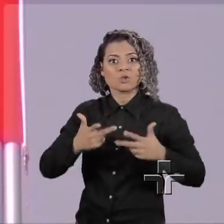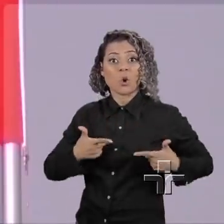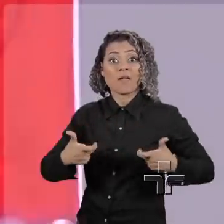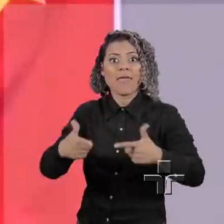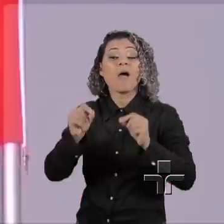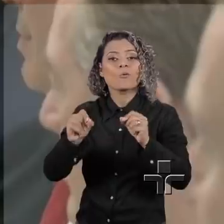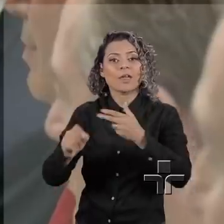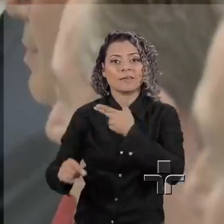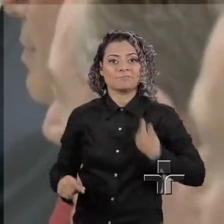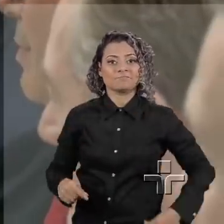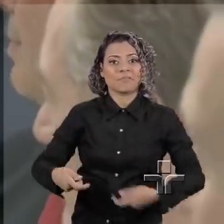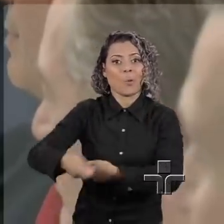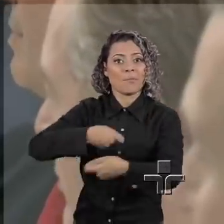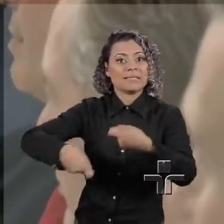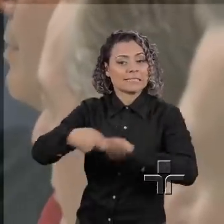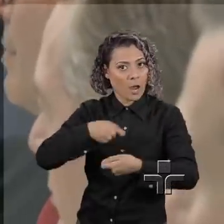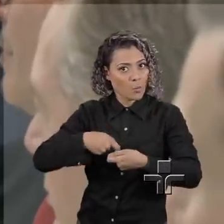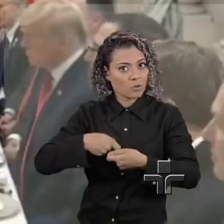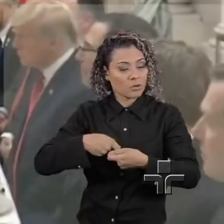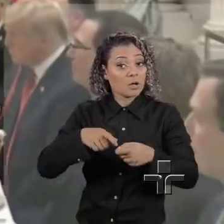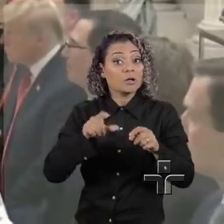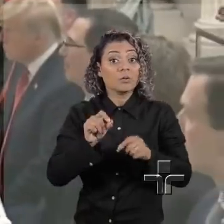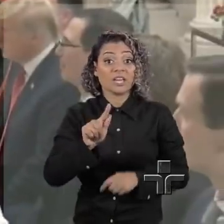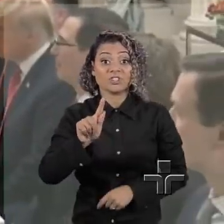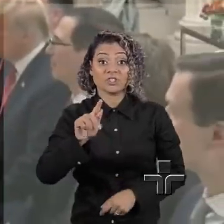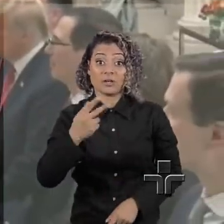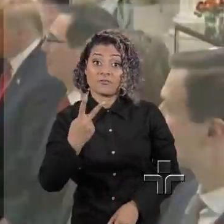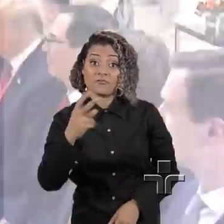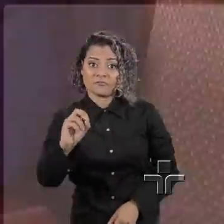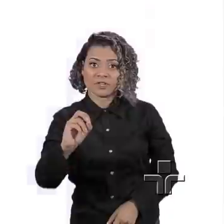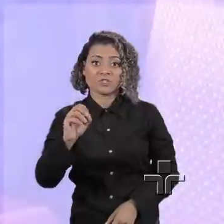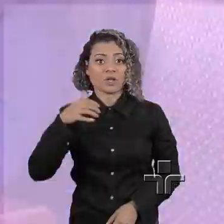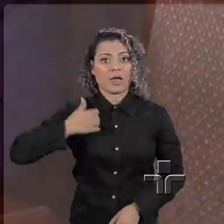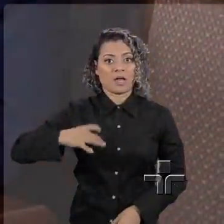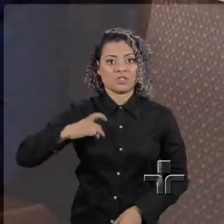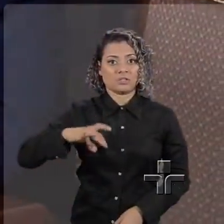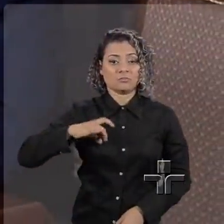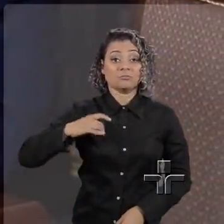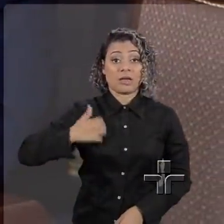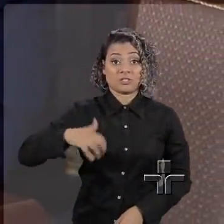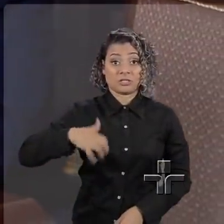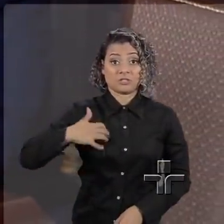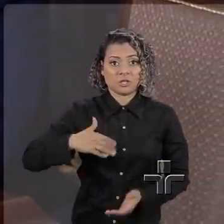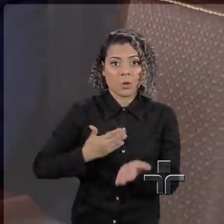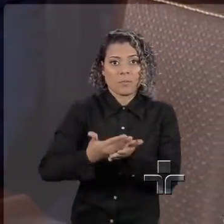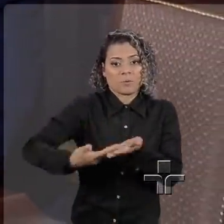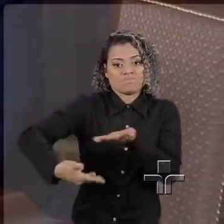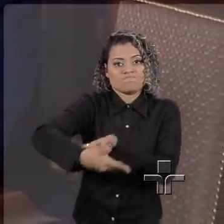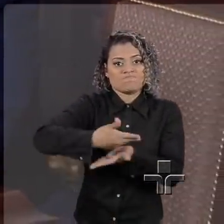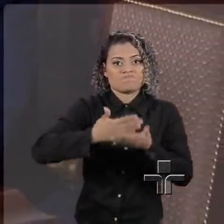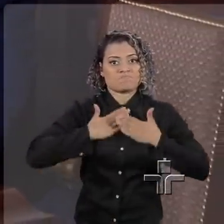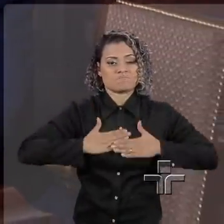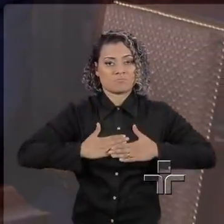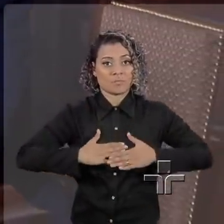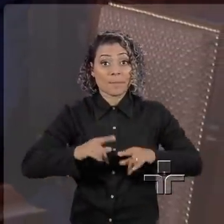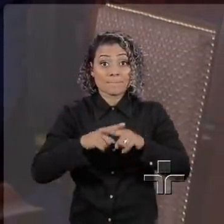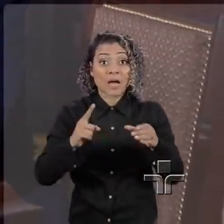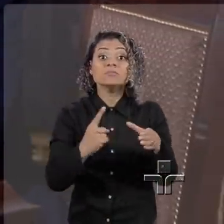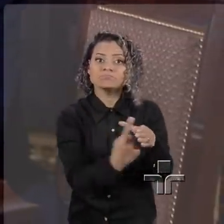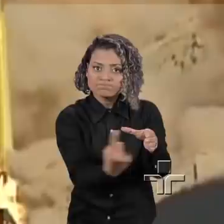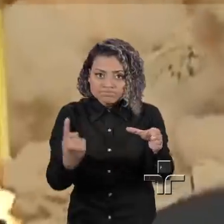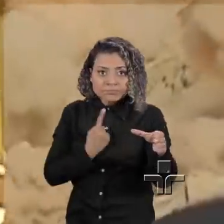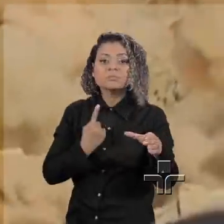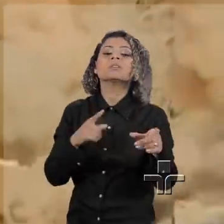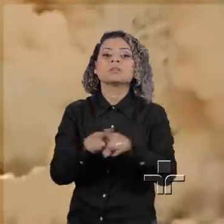a China, amenizada durante o G20 na Argentina. Trump ainda retirou os Estados Unidos do acordo nuclear com o